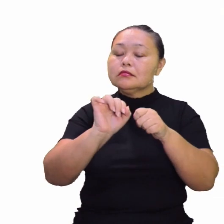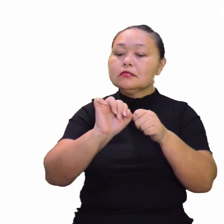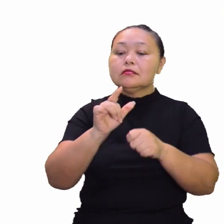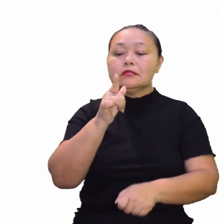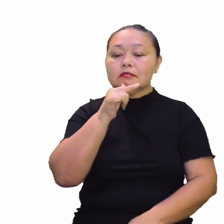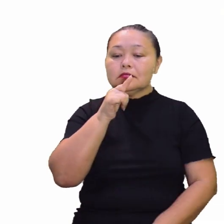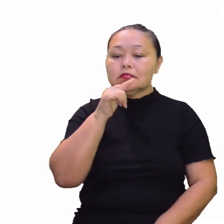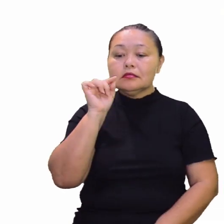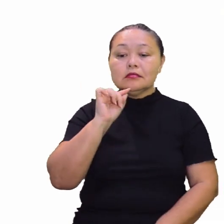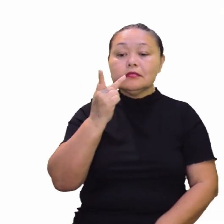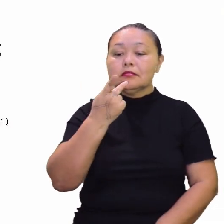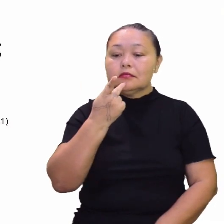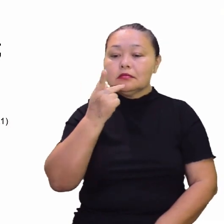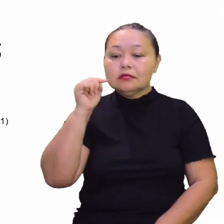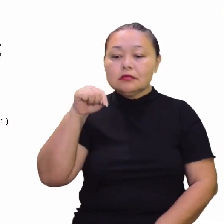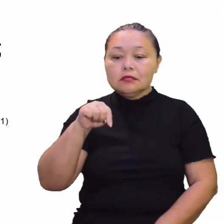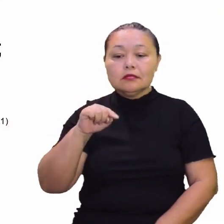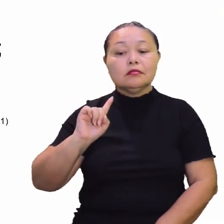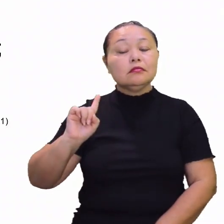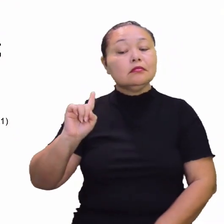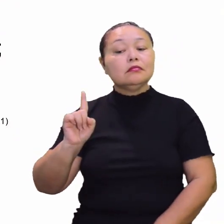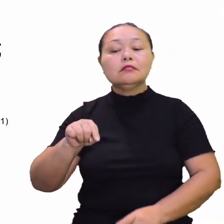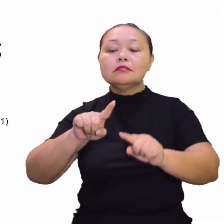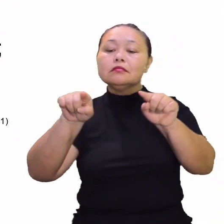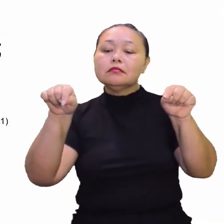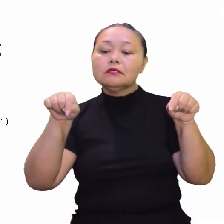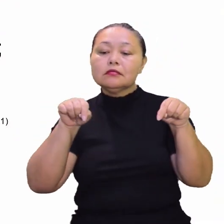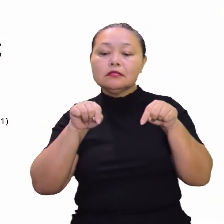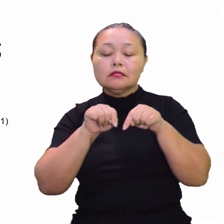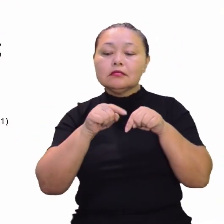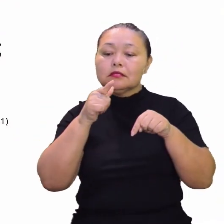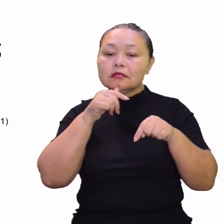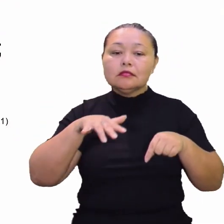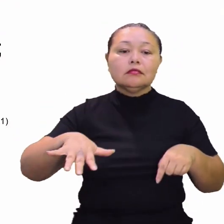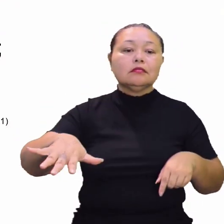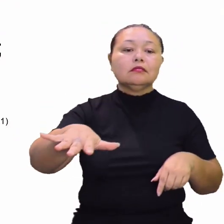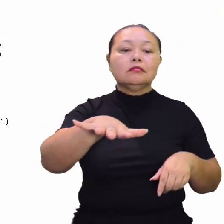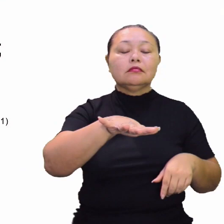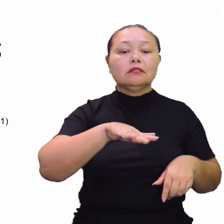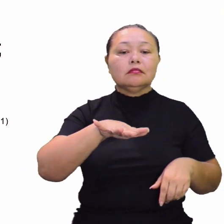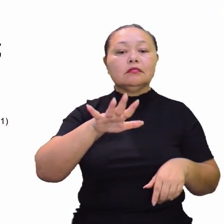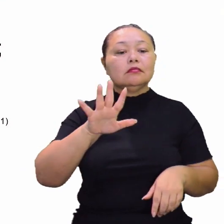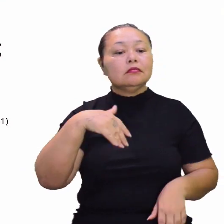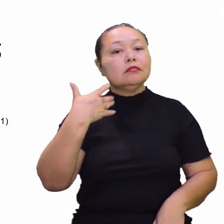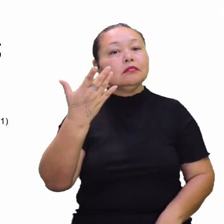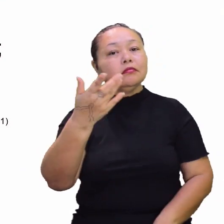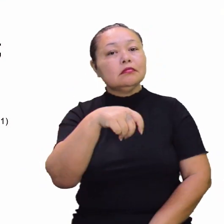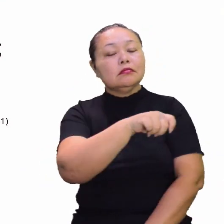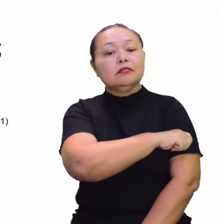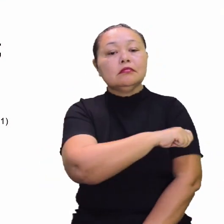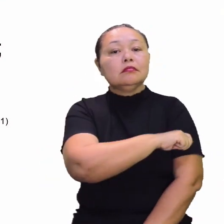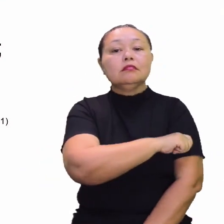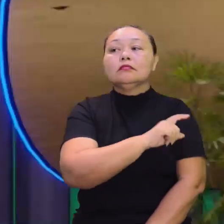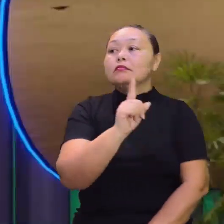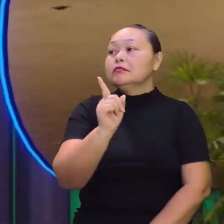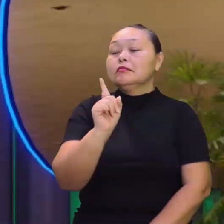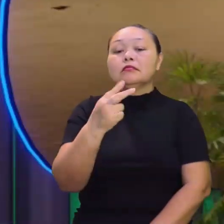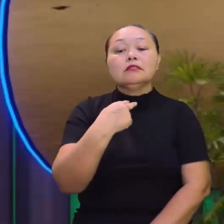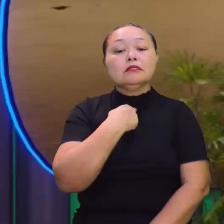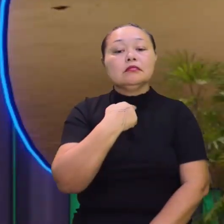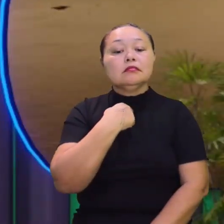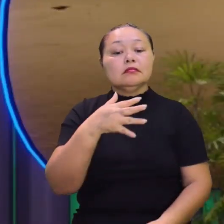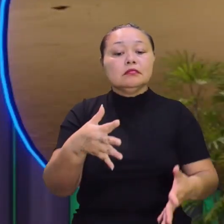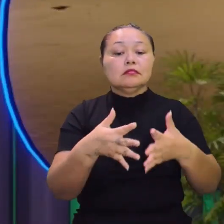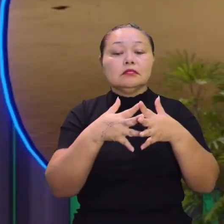de hidrovia, Rogério, a hidrovia, quando a gente fala de hidrovia, o aluno não